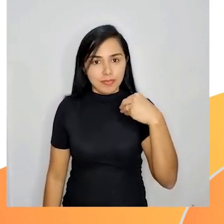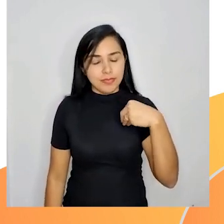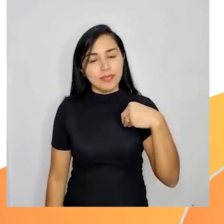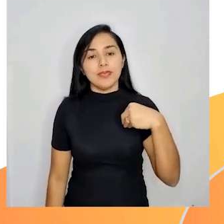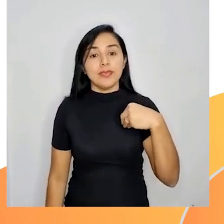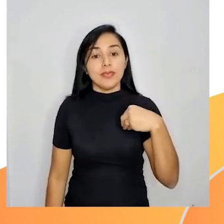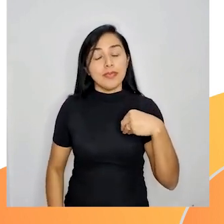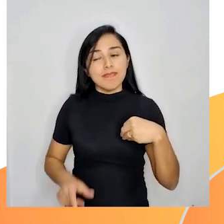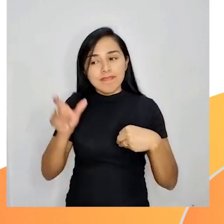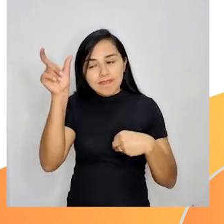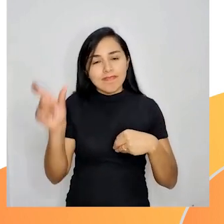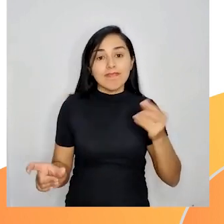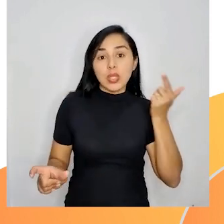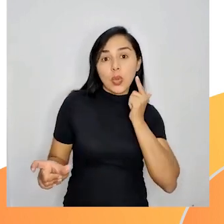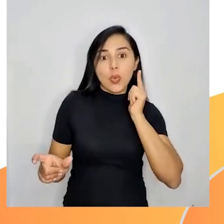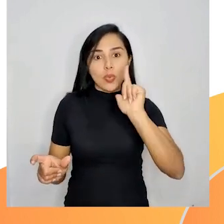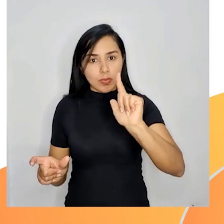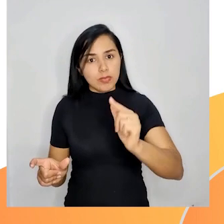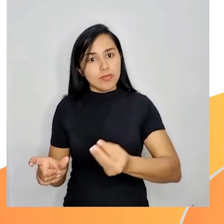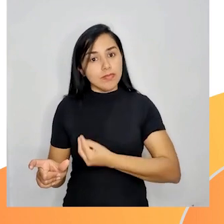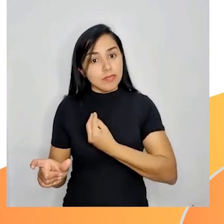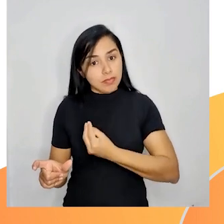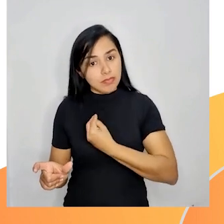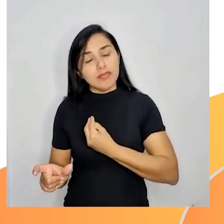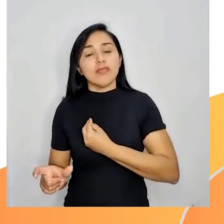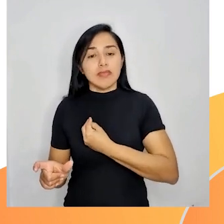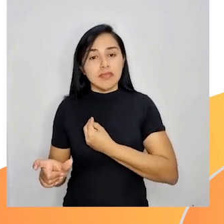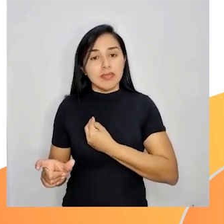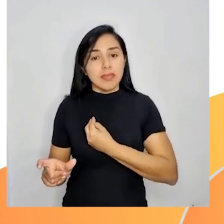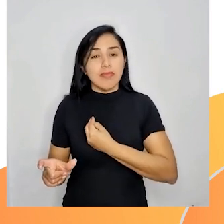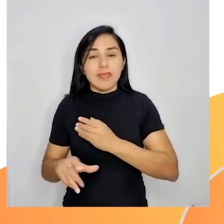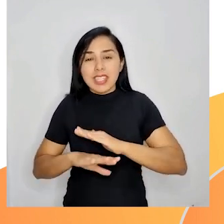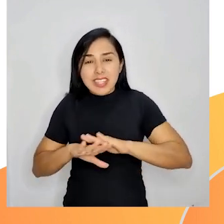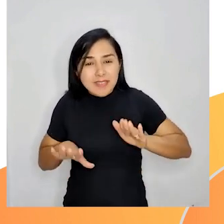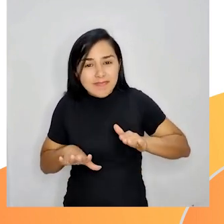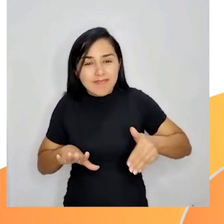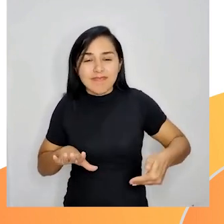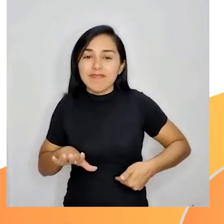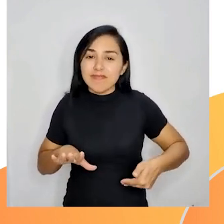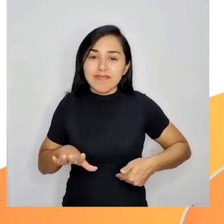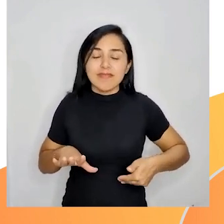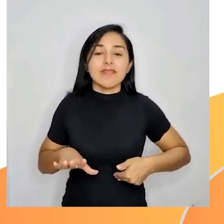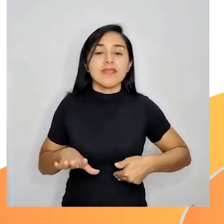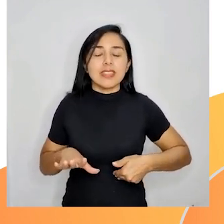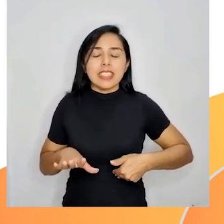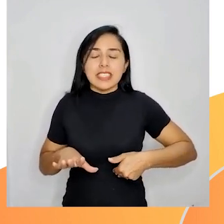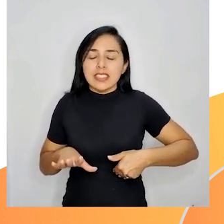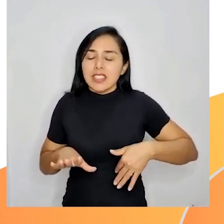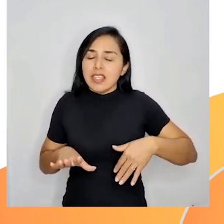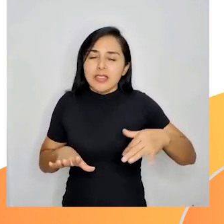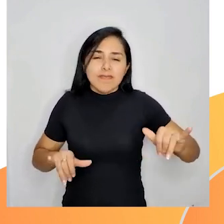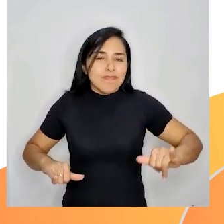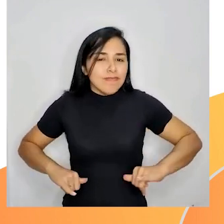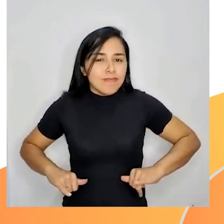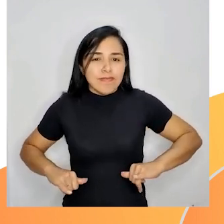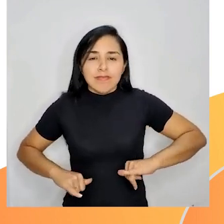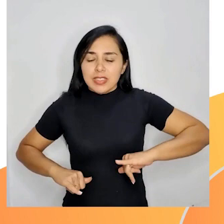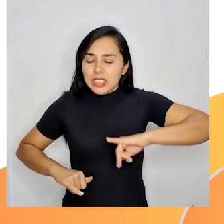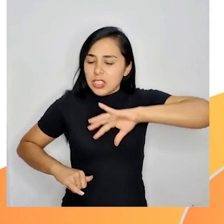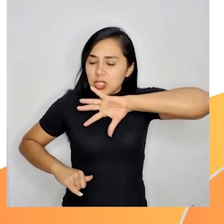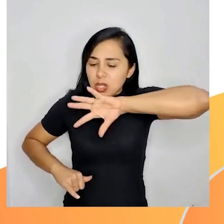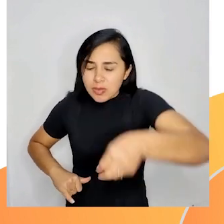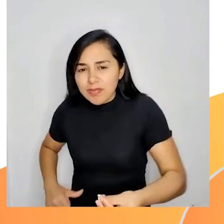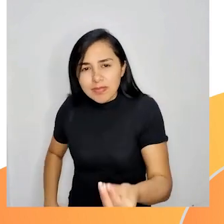para sobreviver, para matar a fome latente que doía, ele